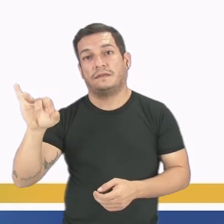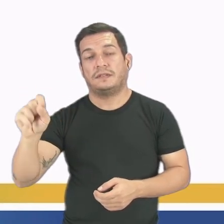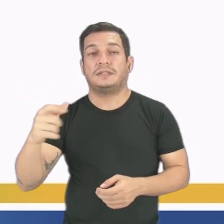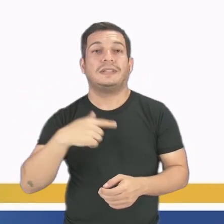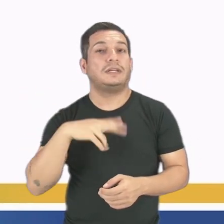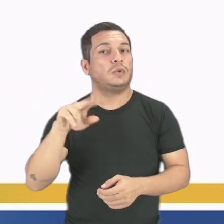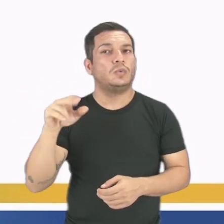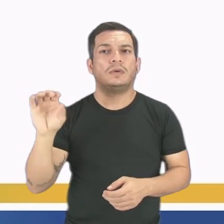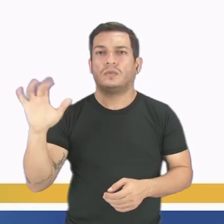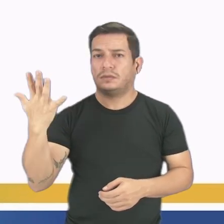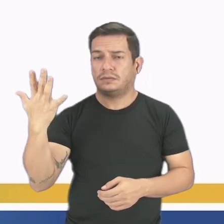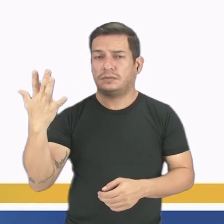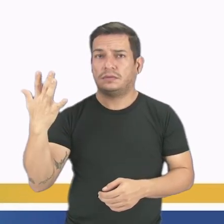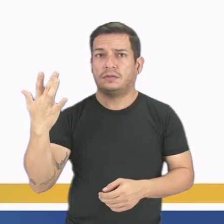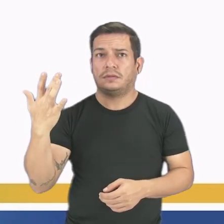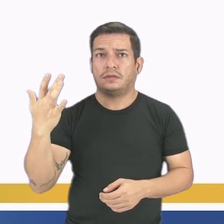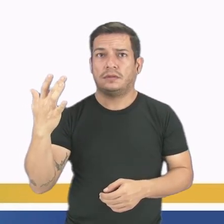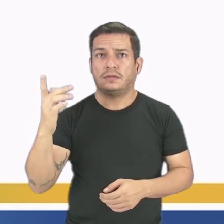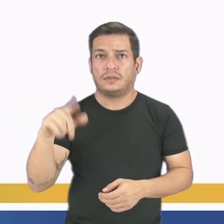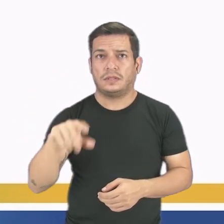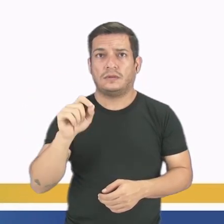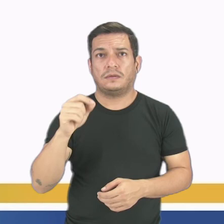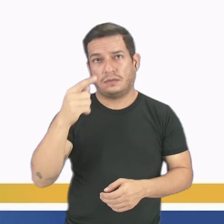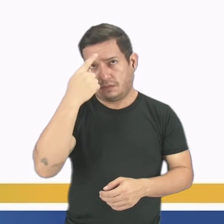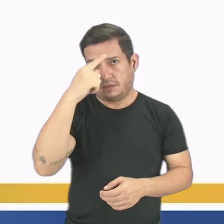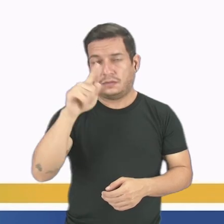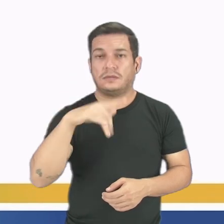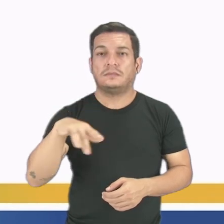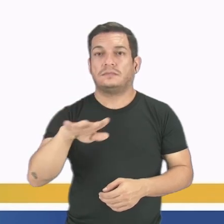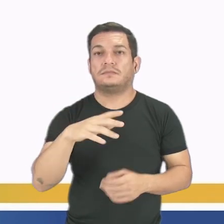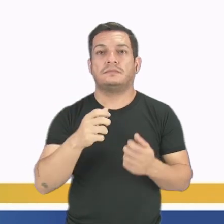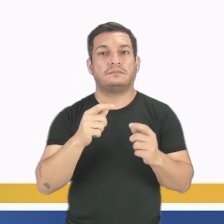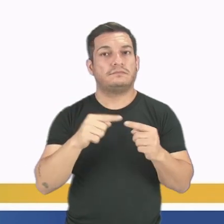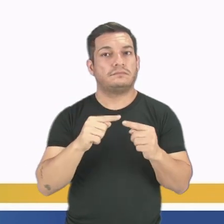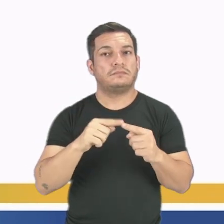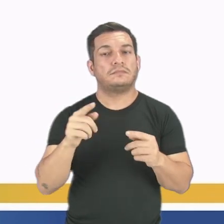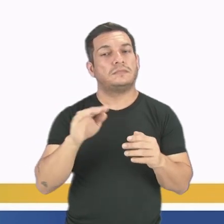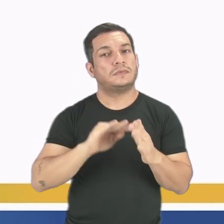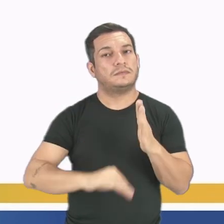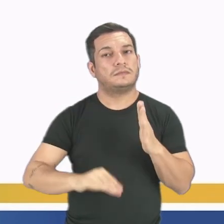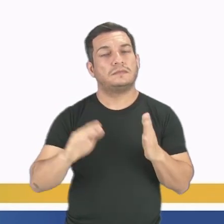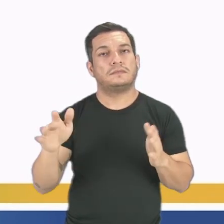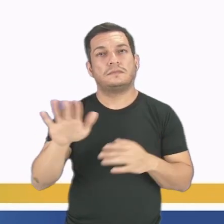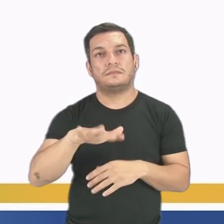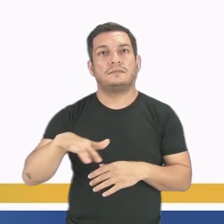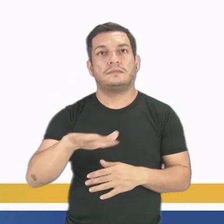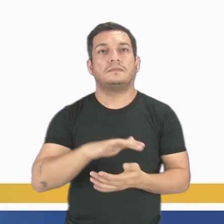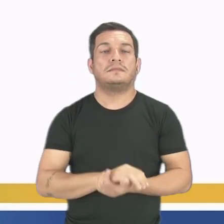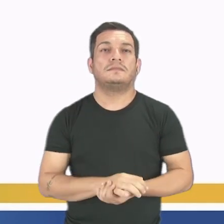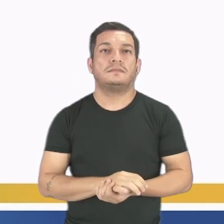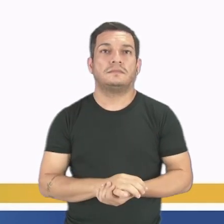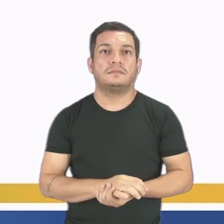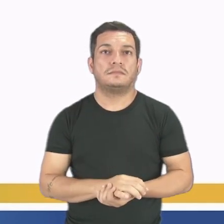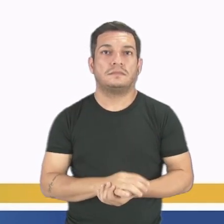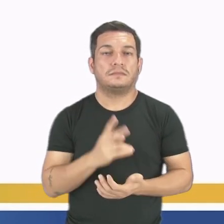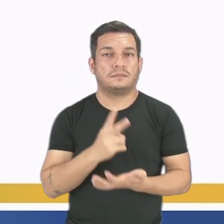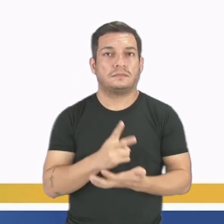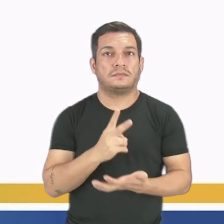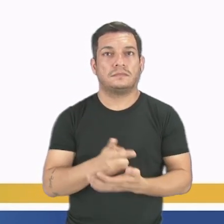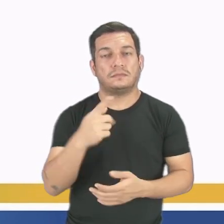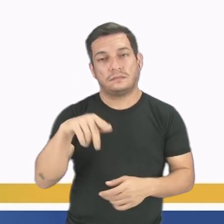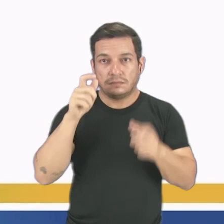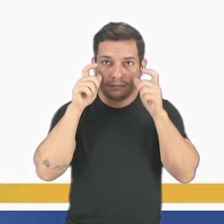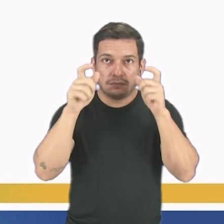eventos que nunca ocorrerão, em que essa ideia da probabilidade está fora do espaço amostral, beleza? Então, sempre